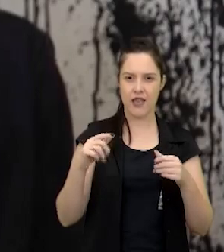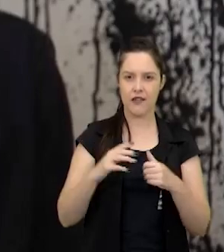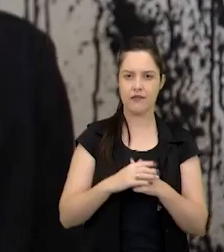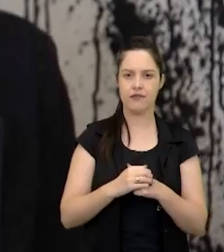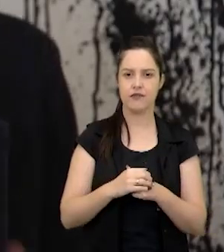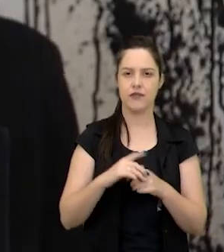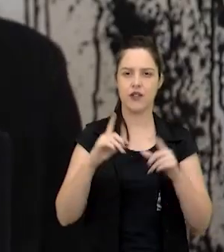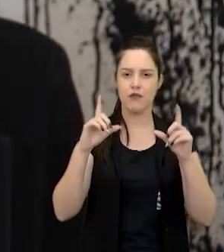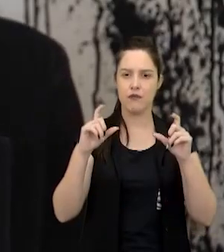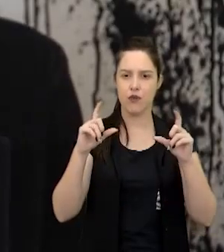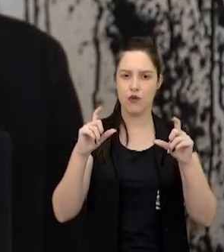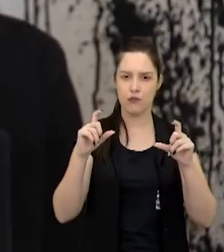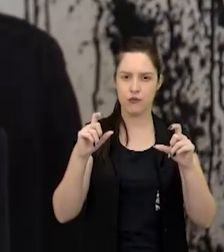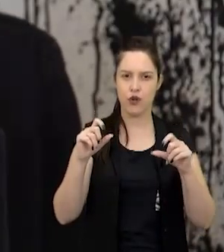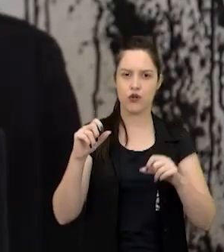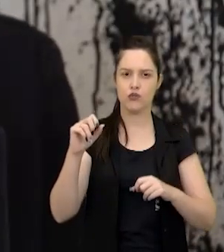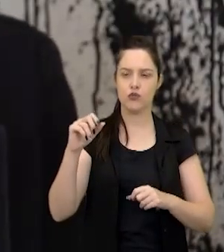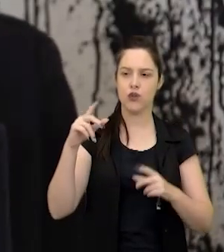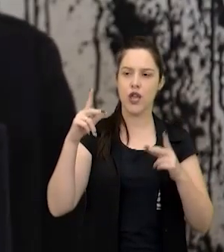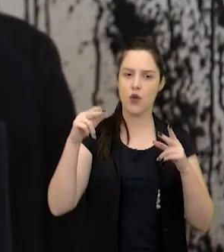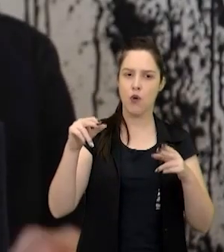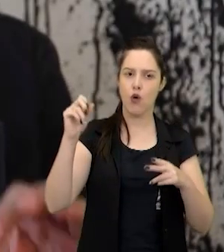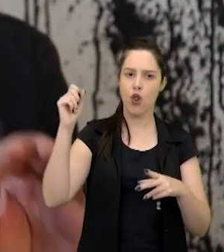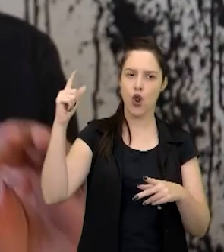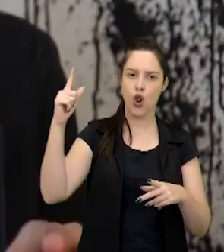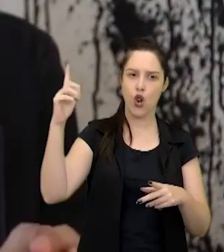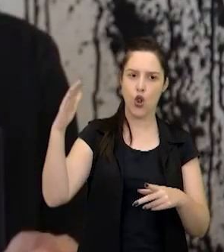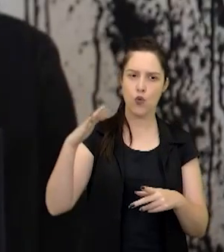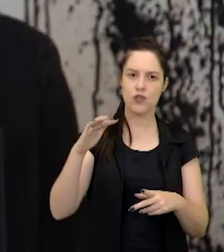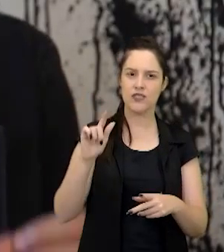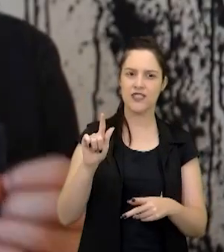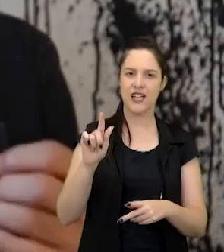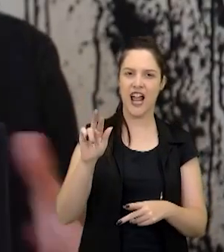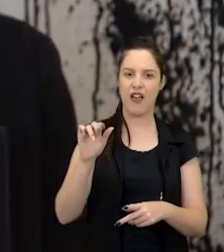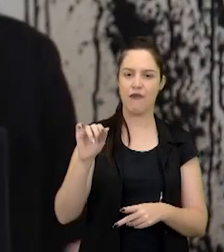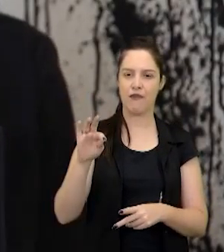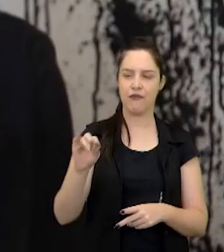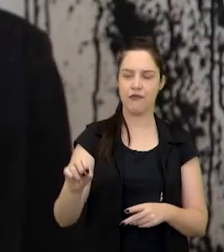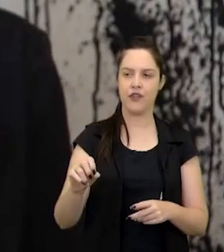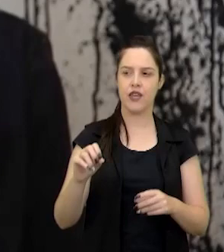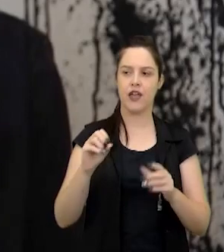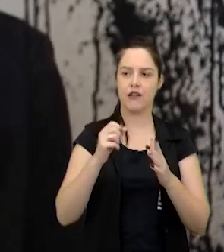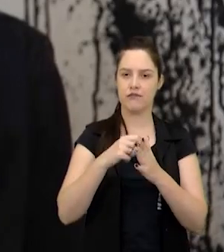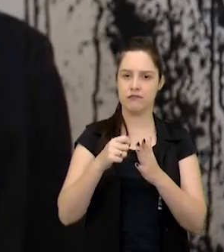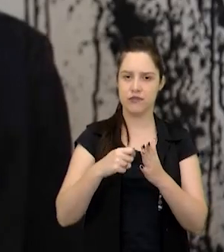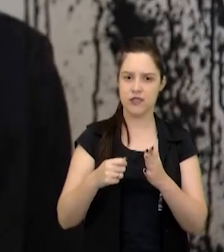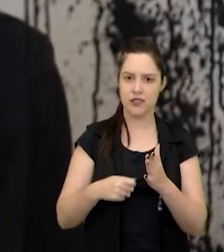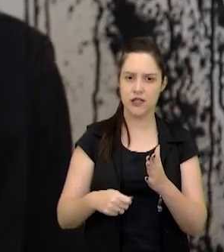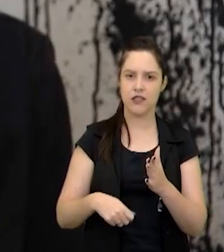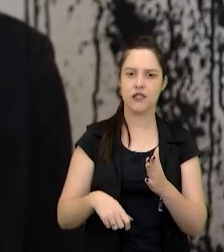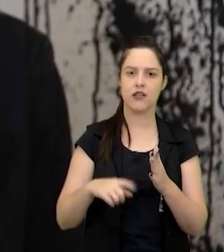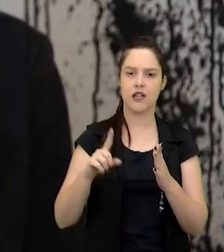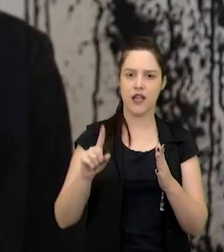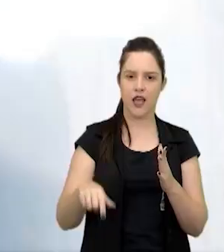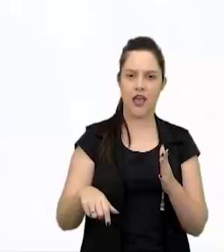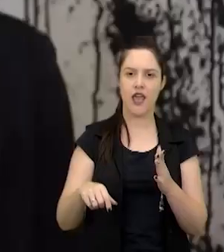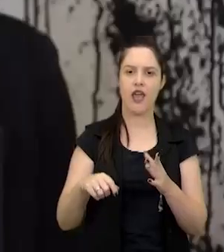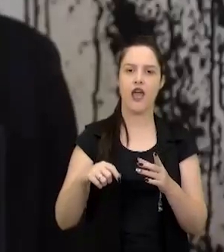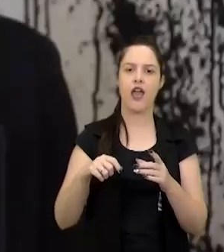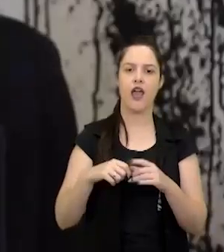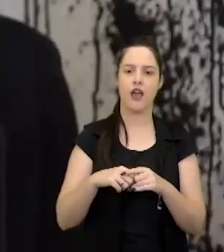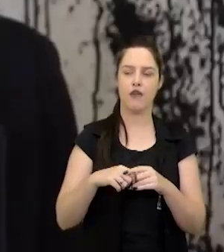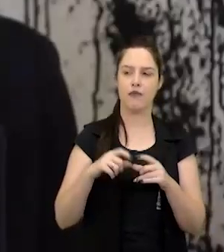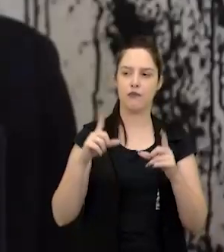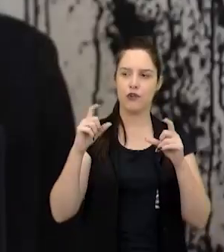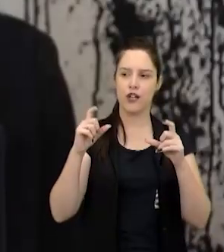que significa luz e grafia significa escrita. Ou seja, fotografia é a escrita de luz. O